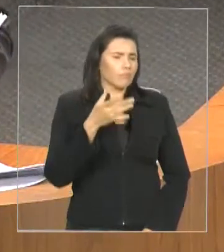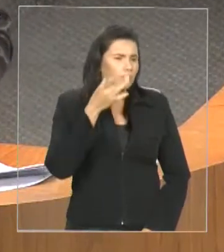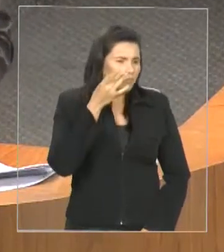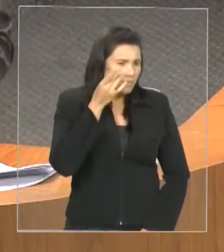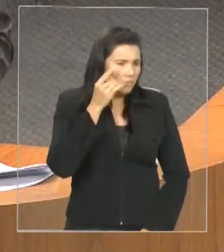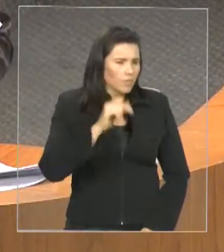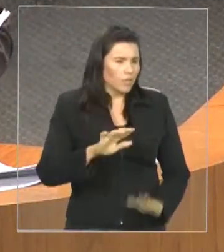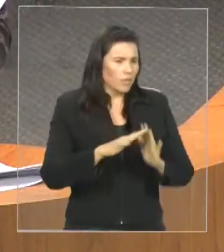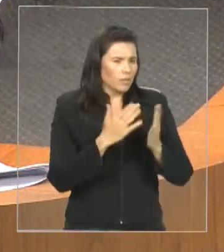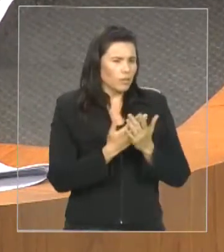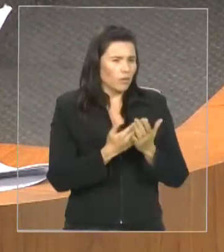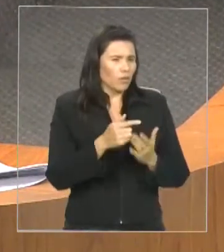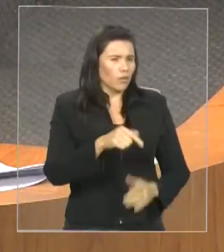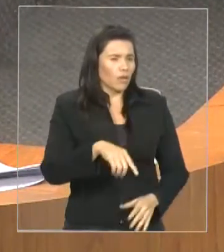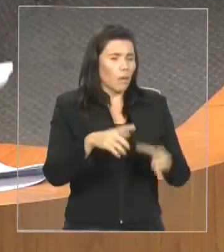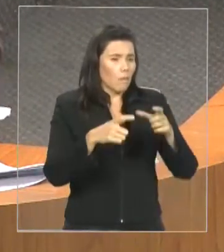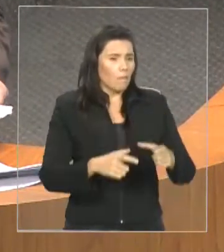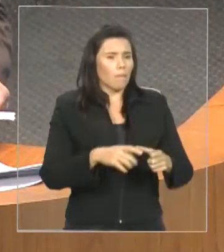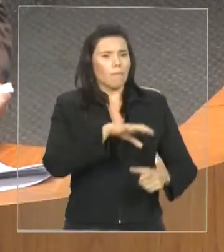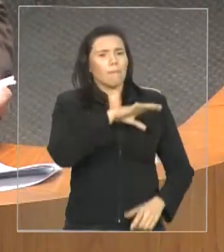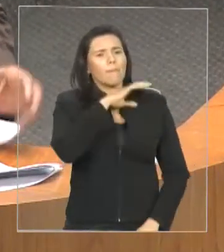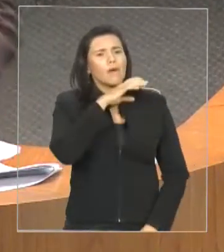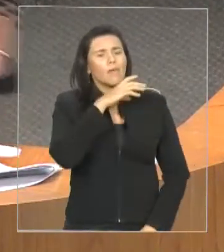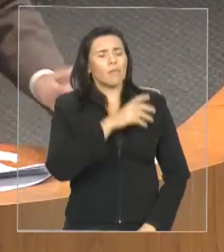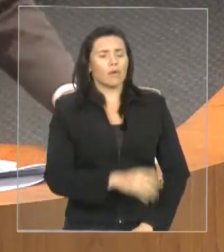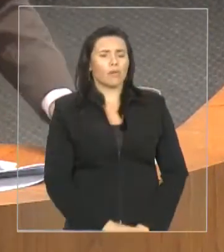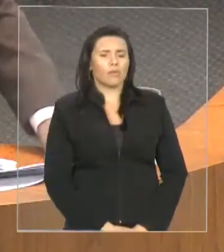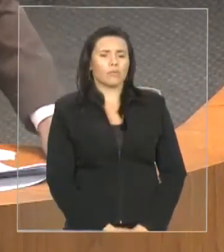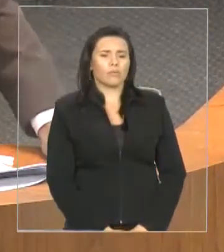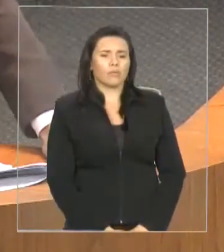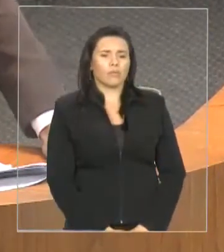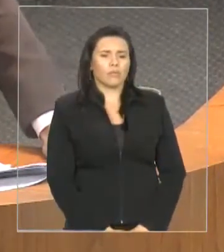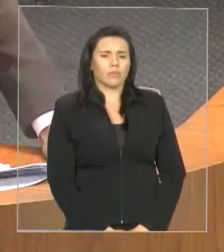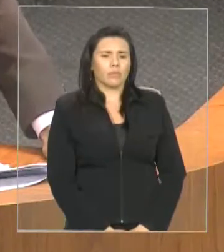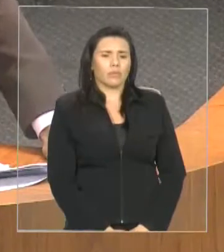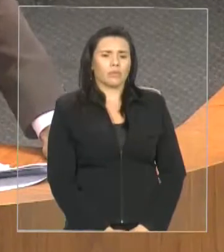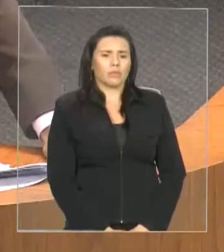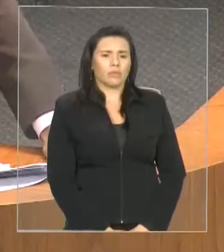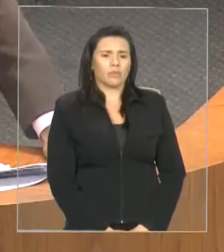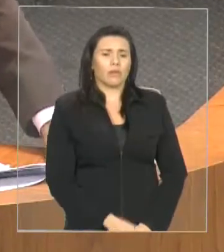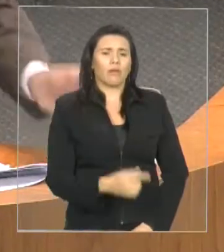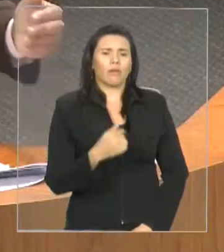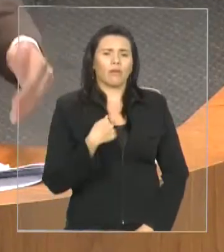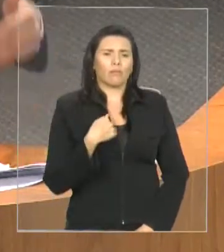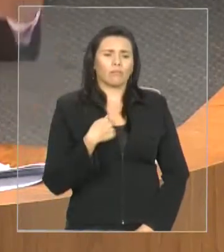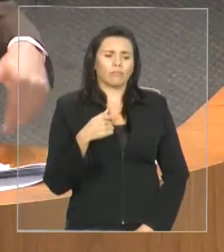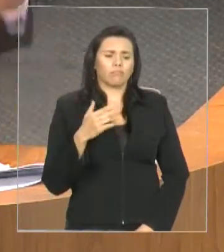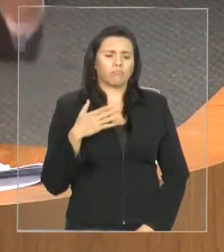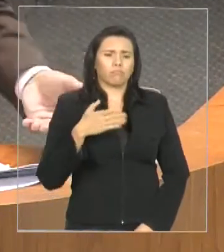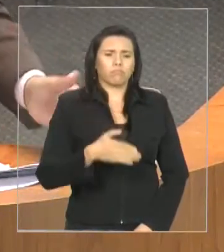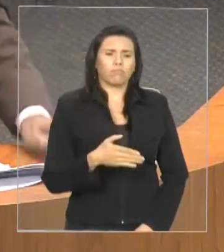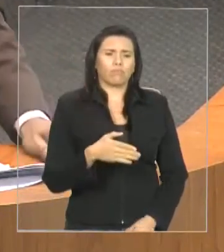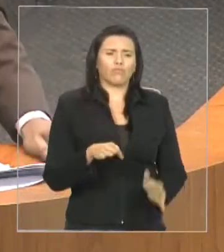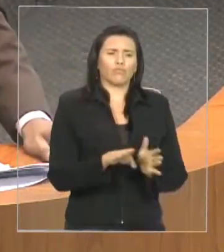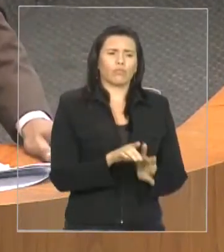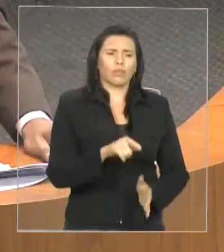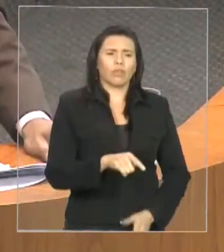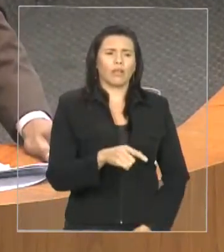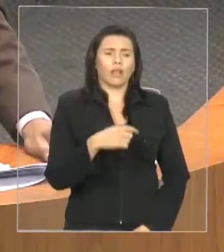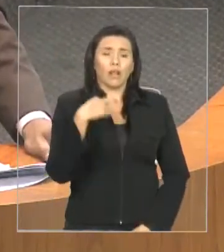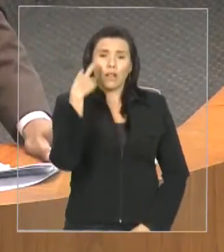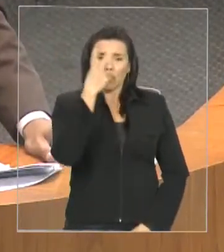loco. Chegamos lá, passamos quase 2 horas na escola. A escola não tem as mínimas